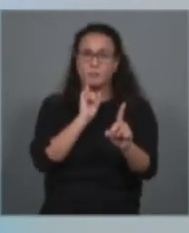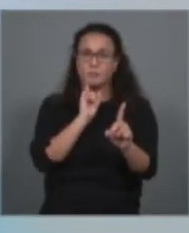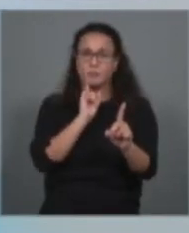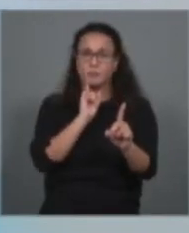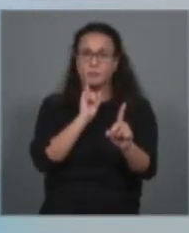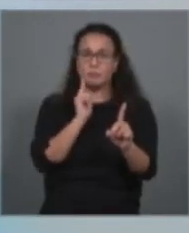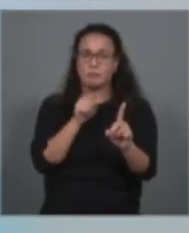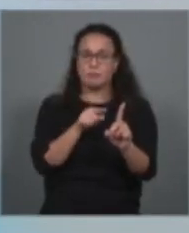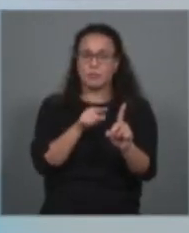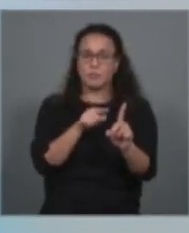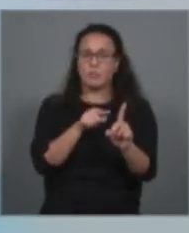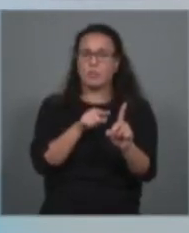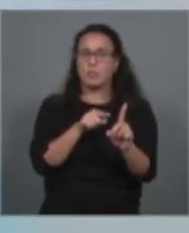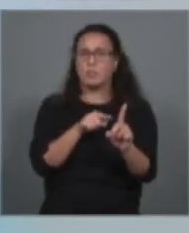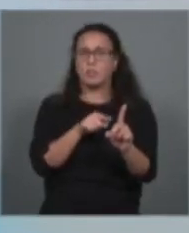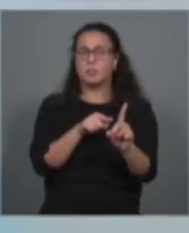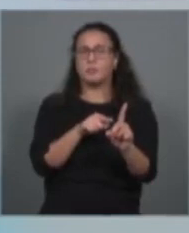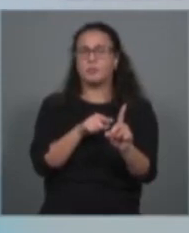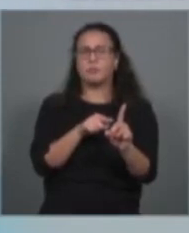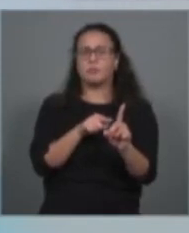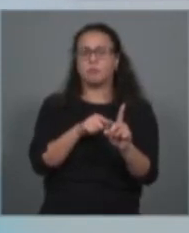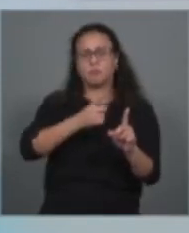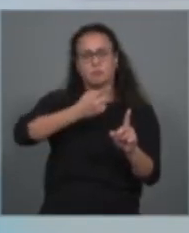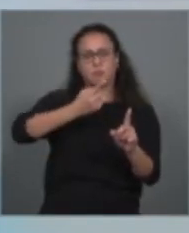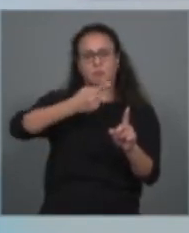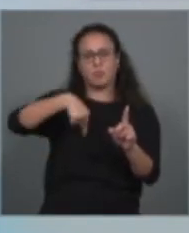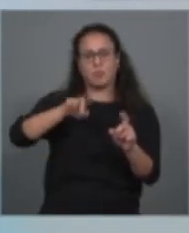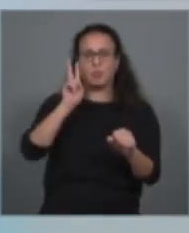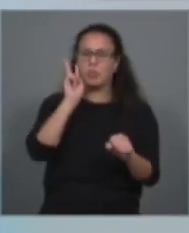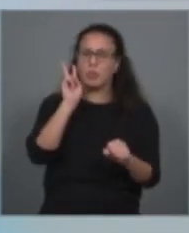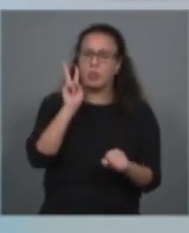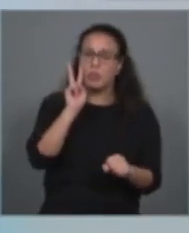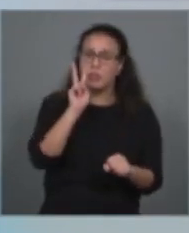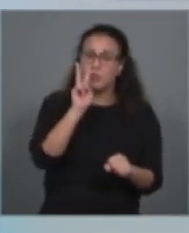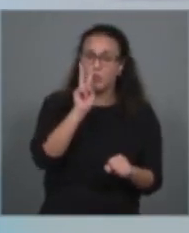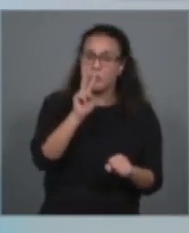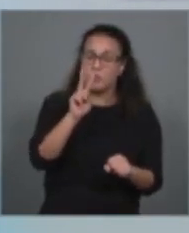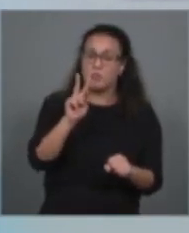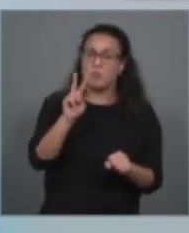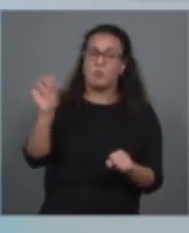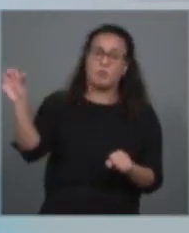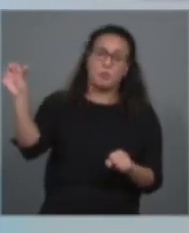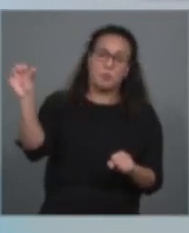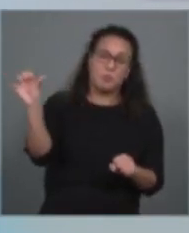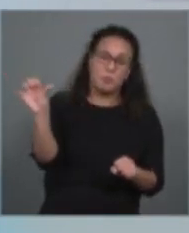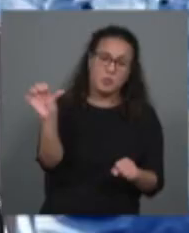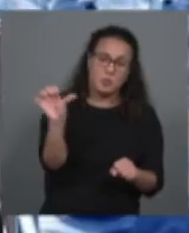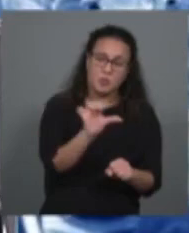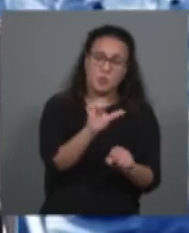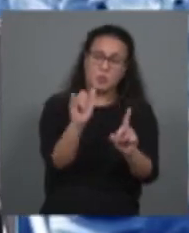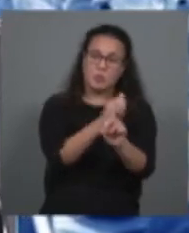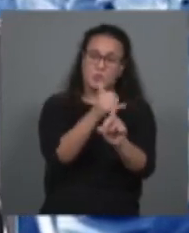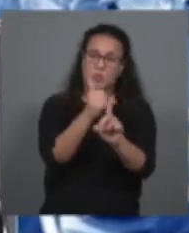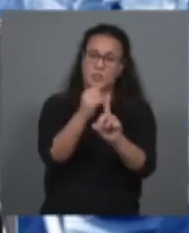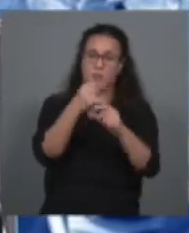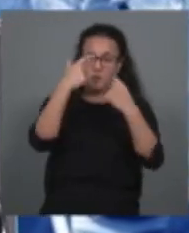tem de pior e que infelizmente nós vemos muitos indicadores até a agravar-se no contexto da pandemia, de violência física, mas há também